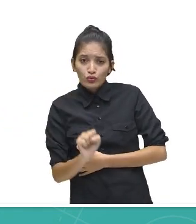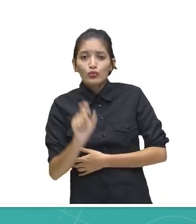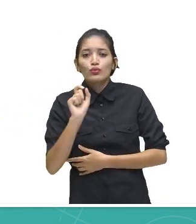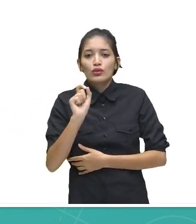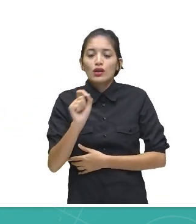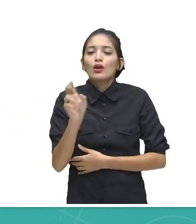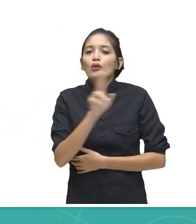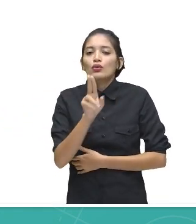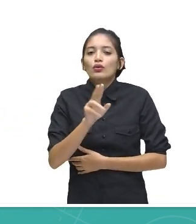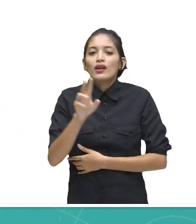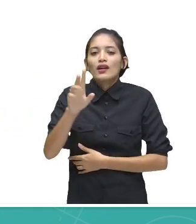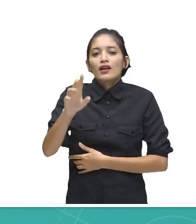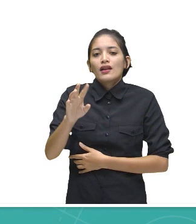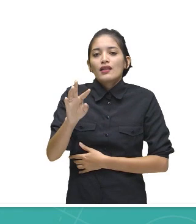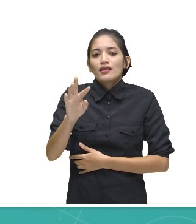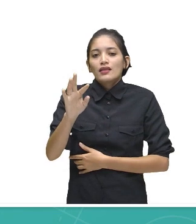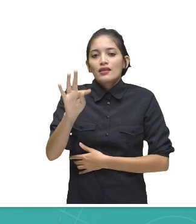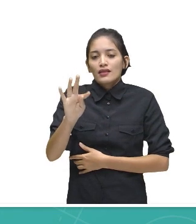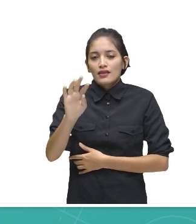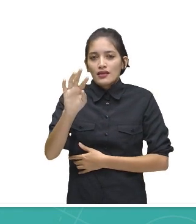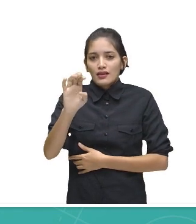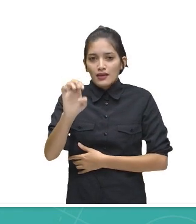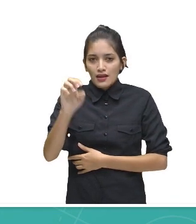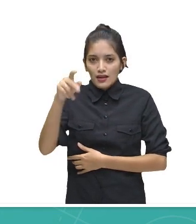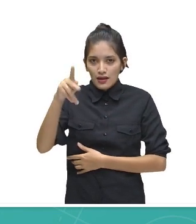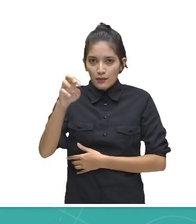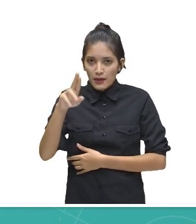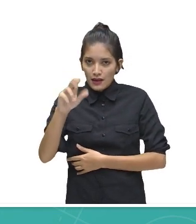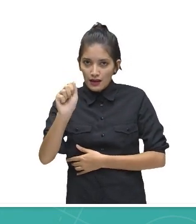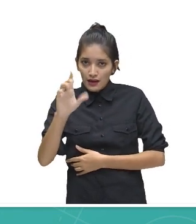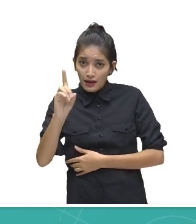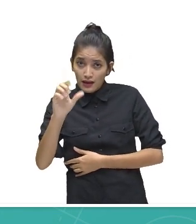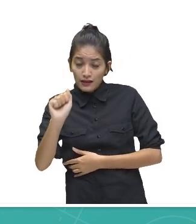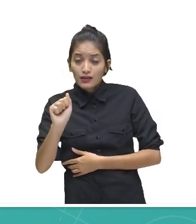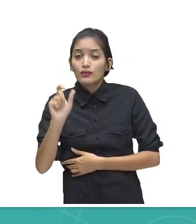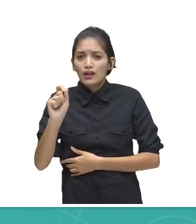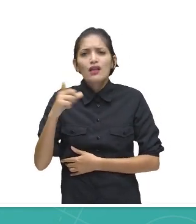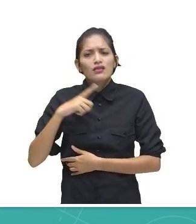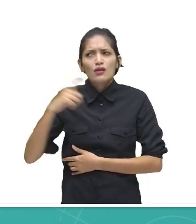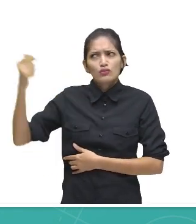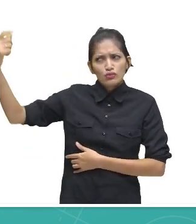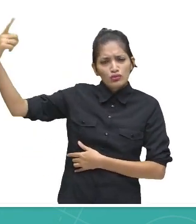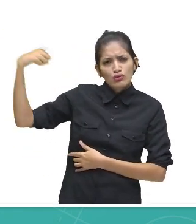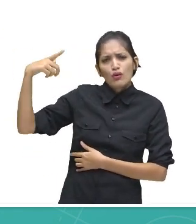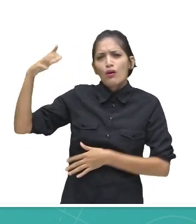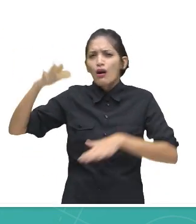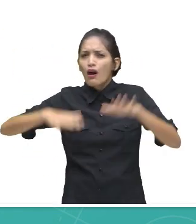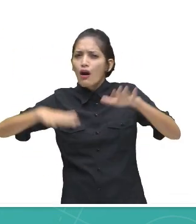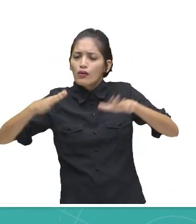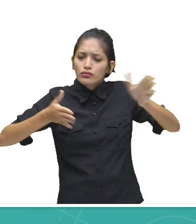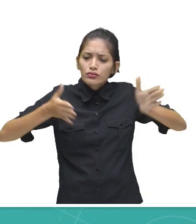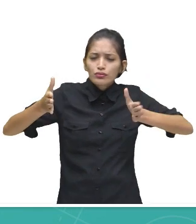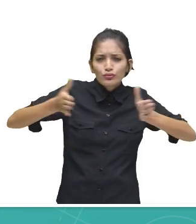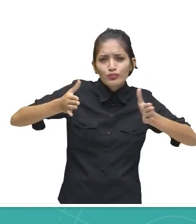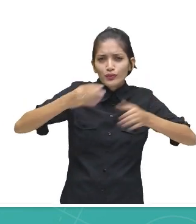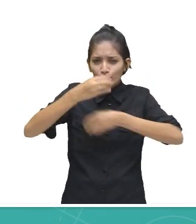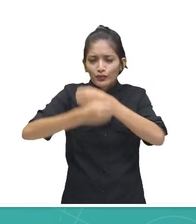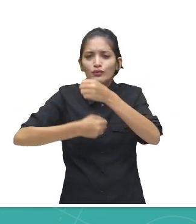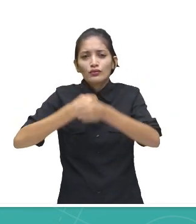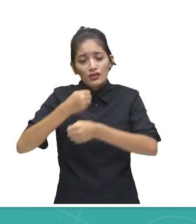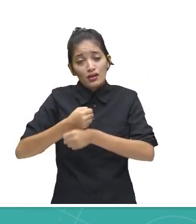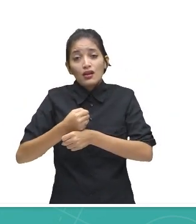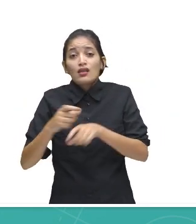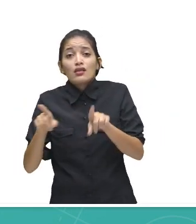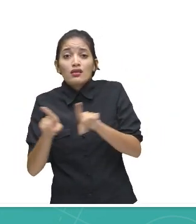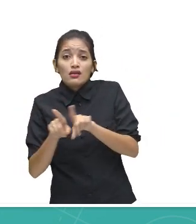zona temperada, né? Onde já vai ter aí a força do sol durante determinados períodos do ano, ela já vai ser